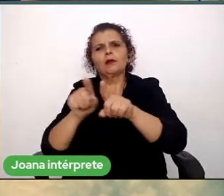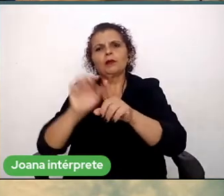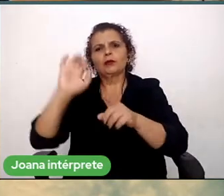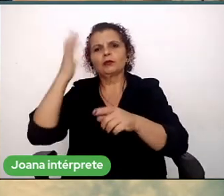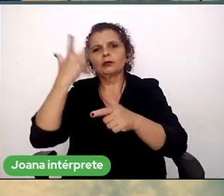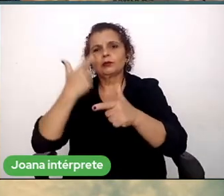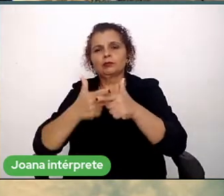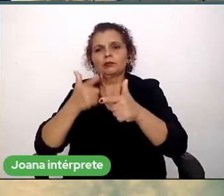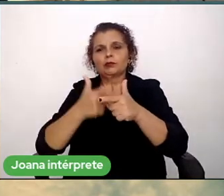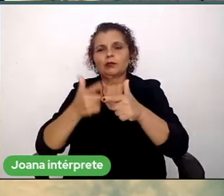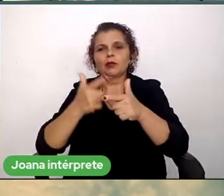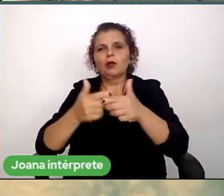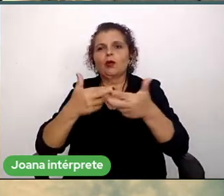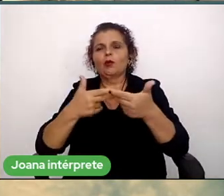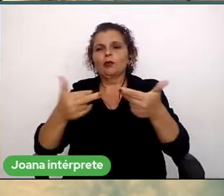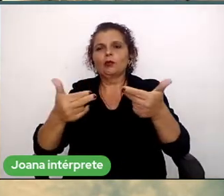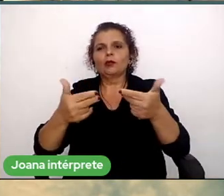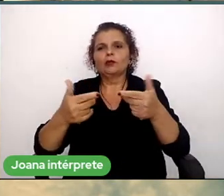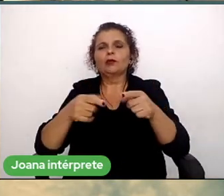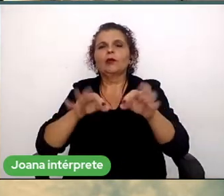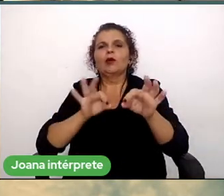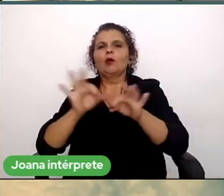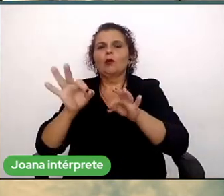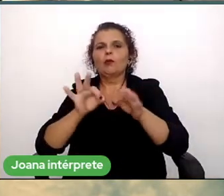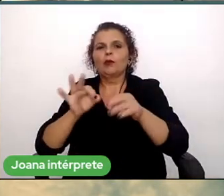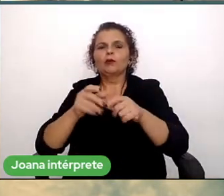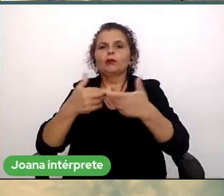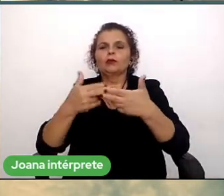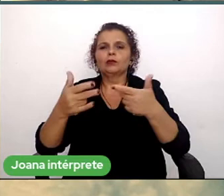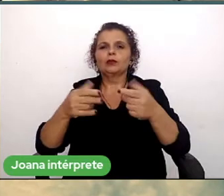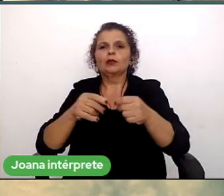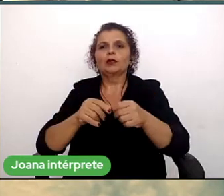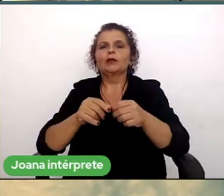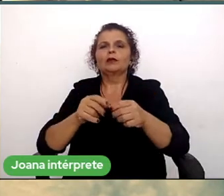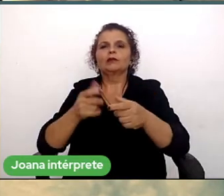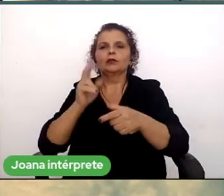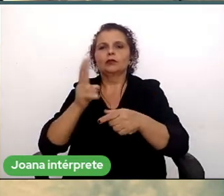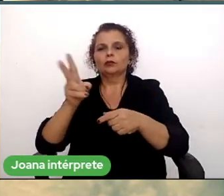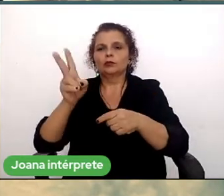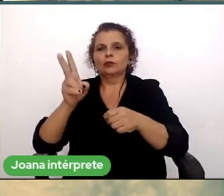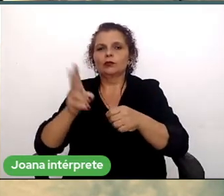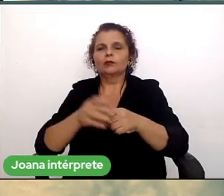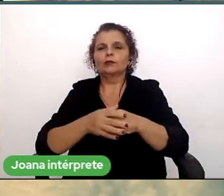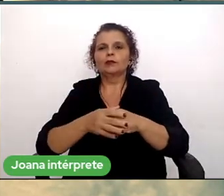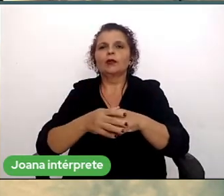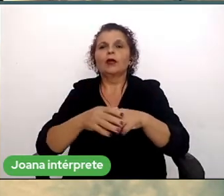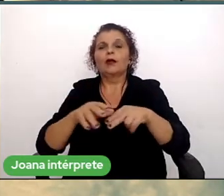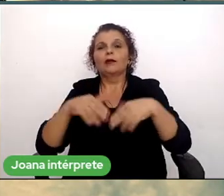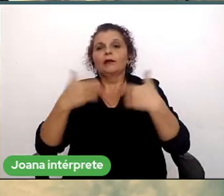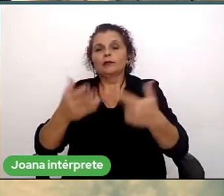qualquer eventualidade aqui um projeto ou engajamento seria descontinuado mesmo suas faltas então a gente pode ter um